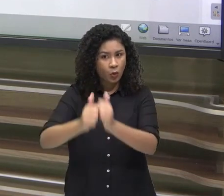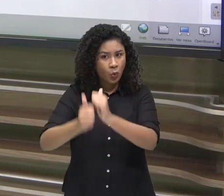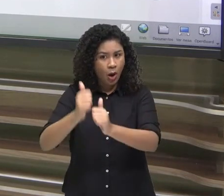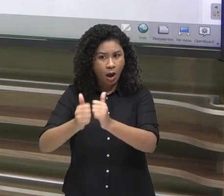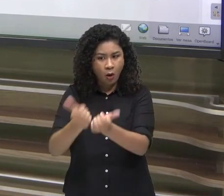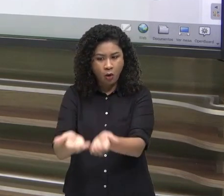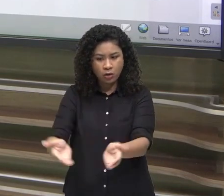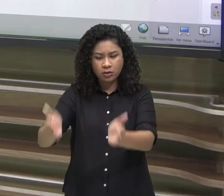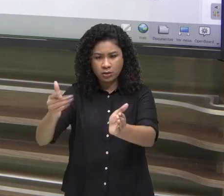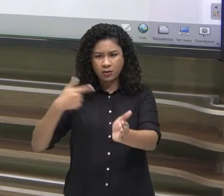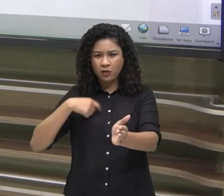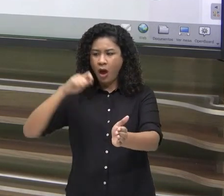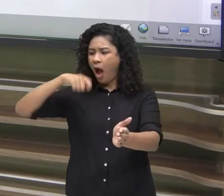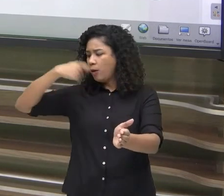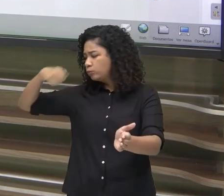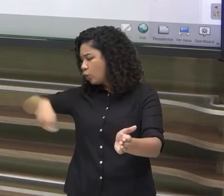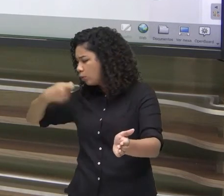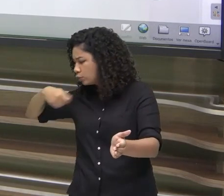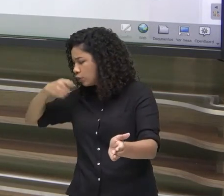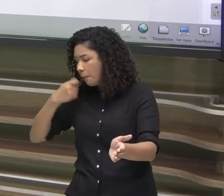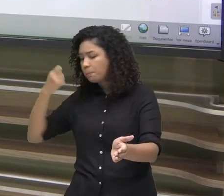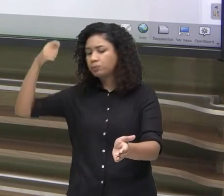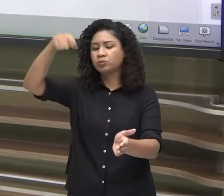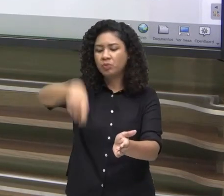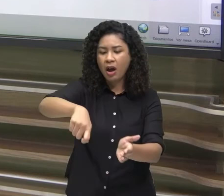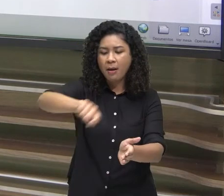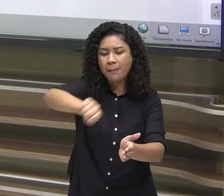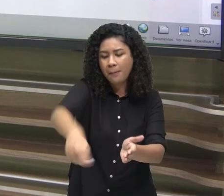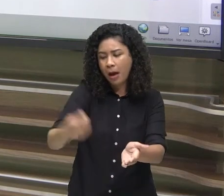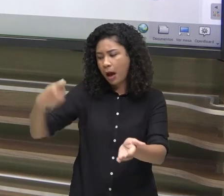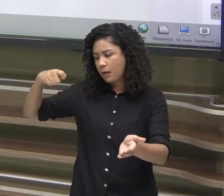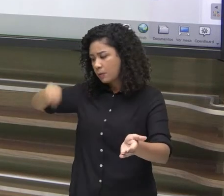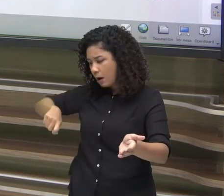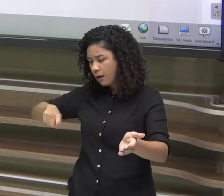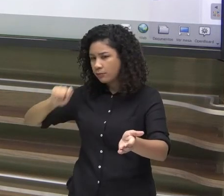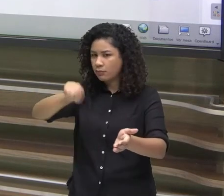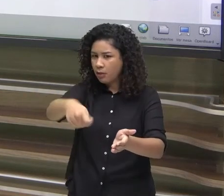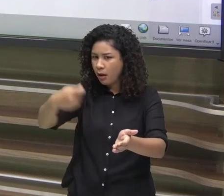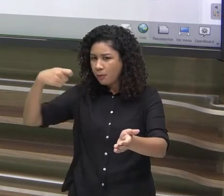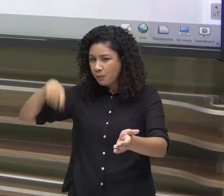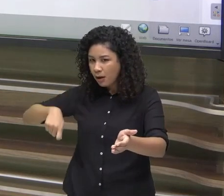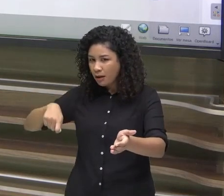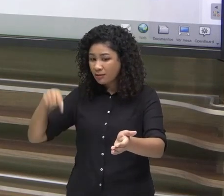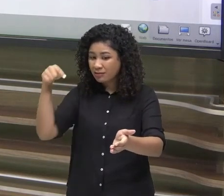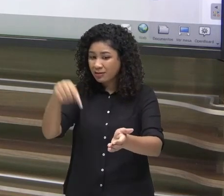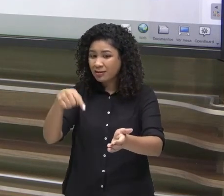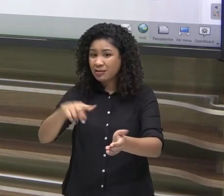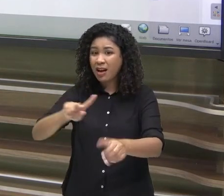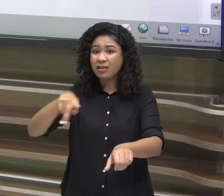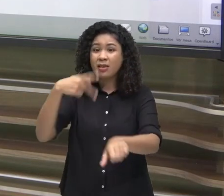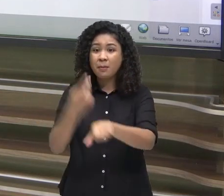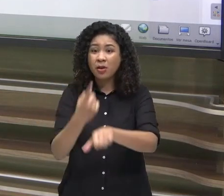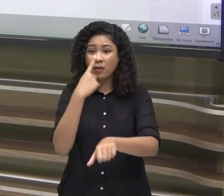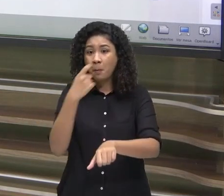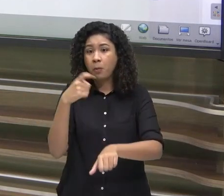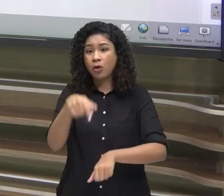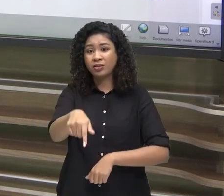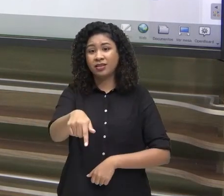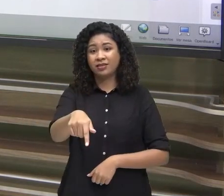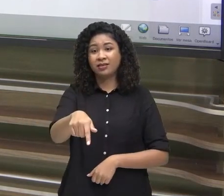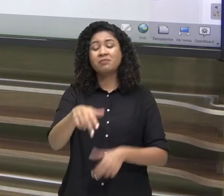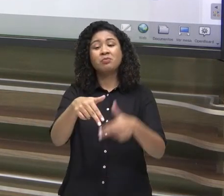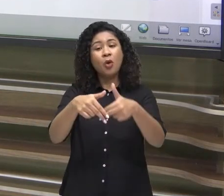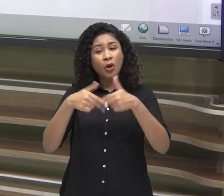enzimas, né? E pode fazer ali o processo de digestão do amido. O arroz tem o quê? Tem amido. Então olha aí, nossa